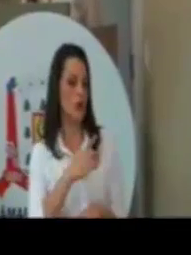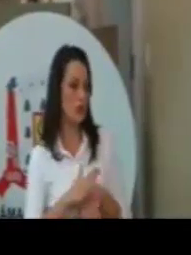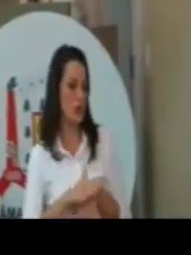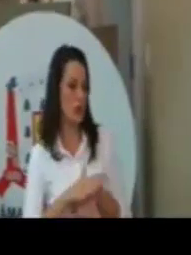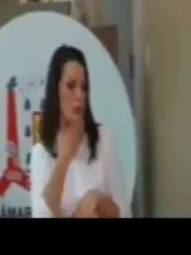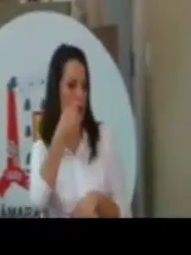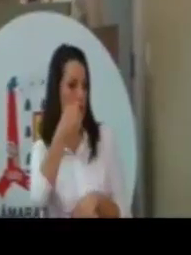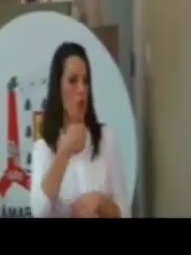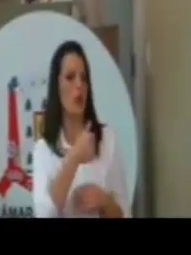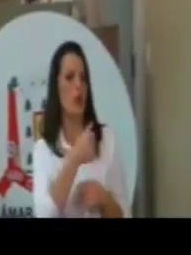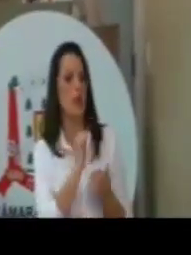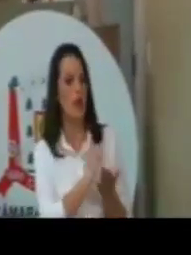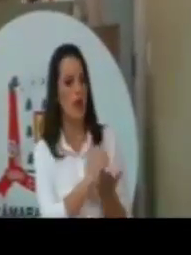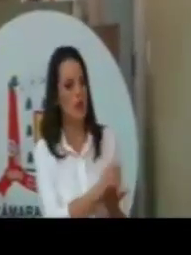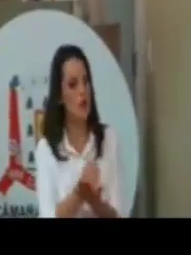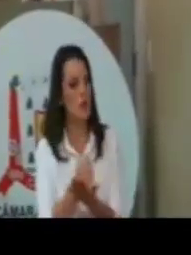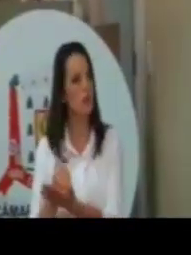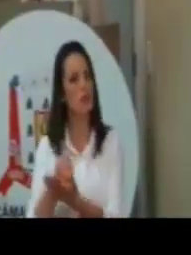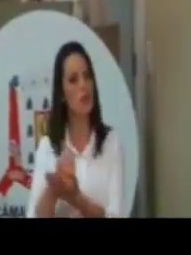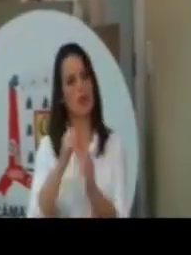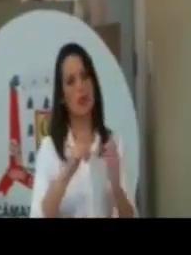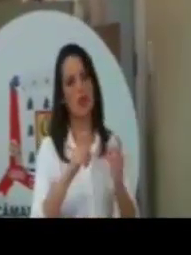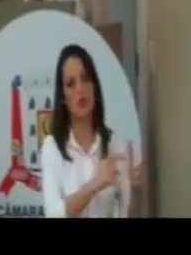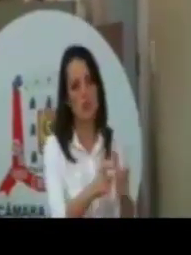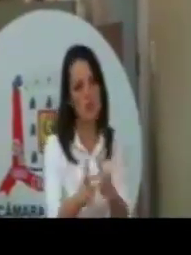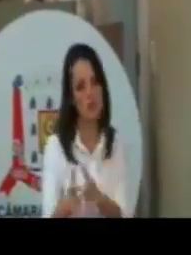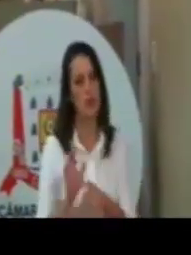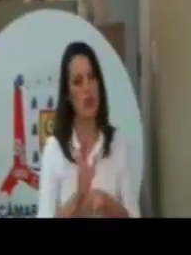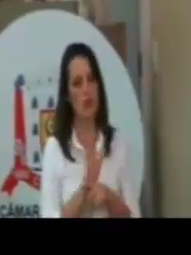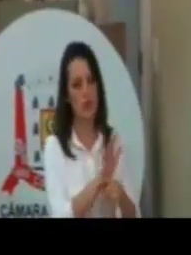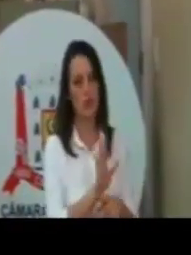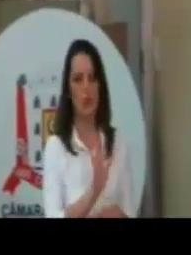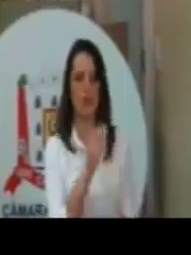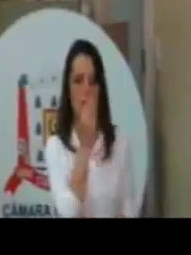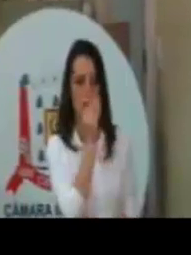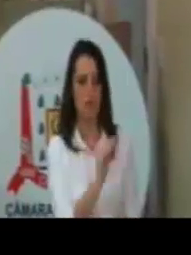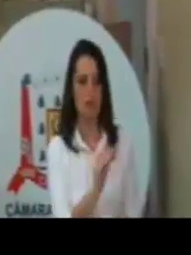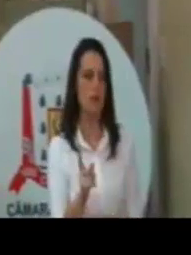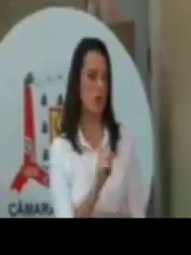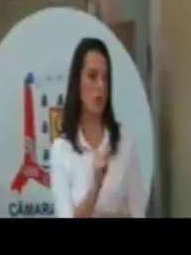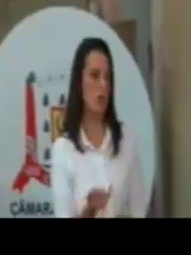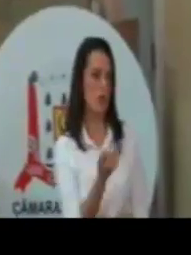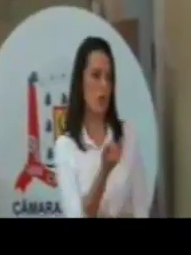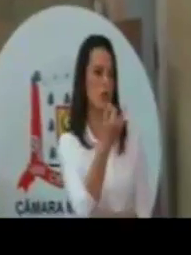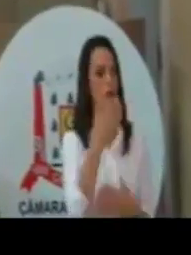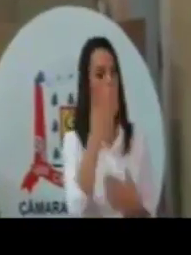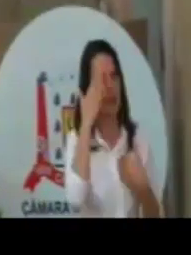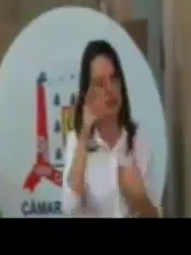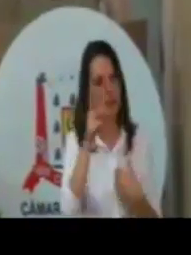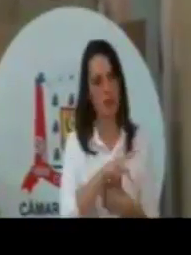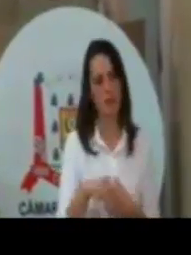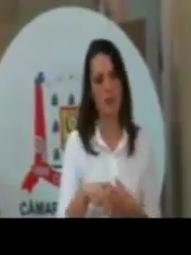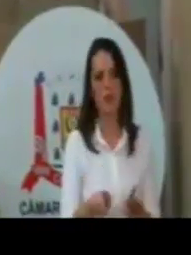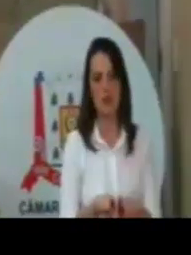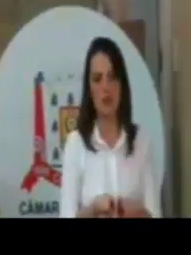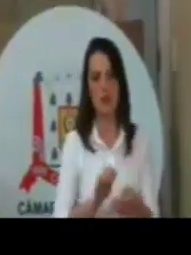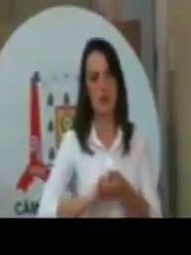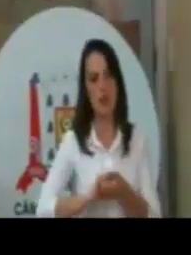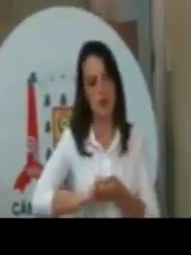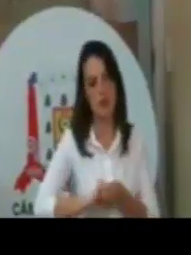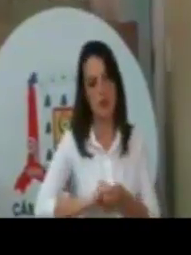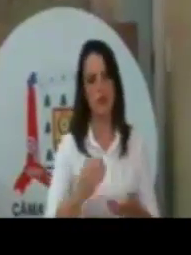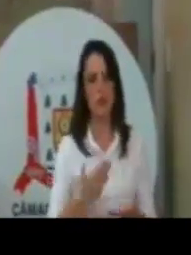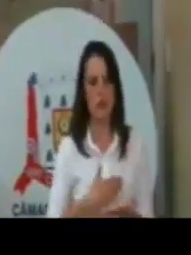que pudermos para as outras instituições, menores, mas não de menor importância. Muito obrigada, senhora presidente, e parabéns